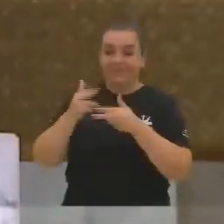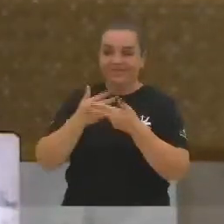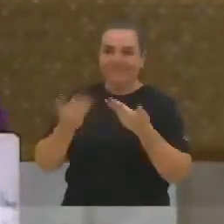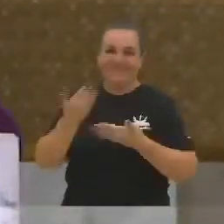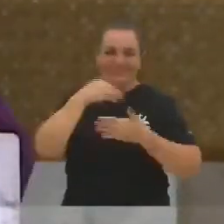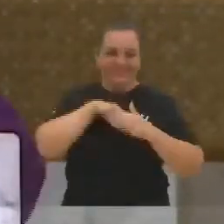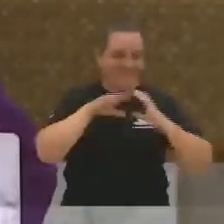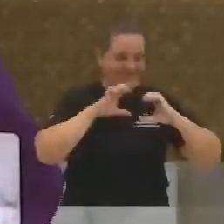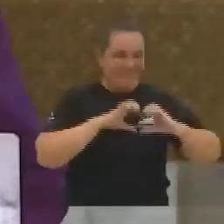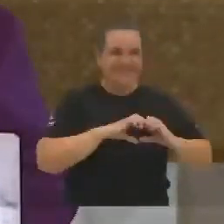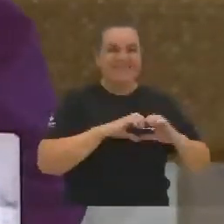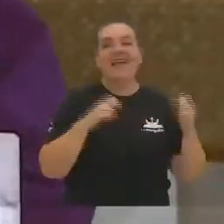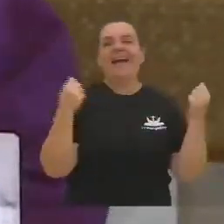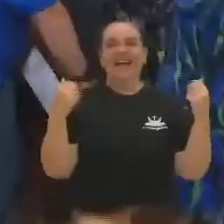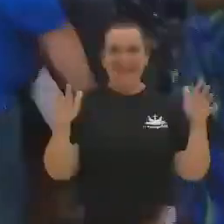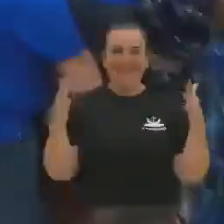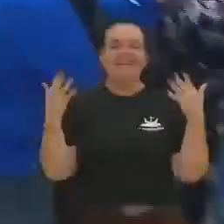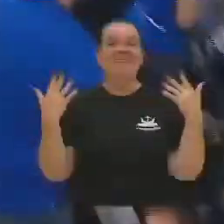tudo guardou.